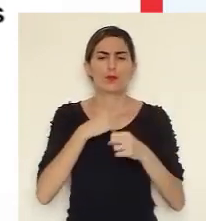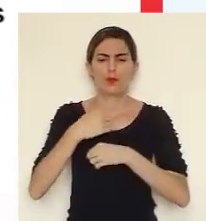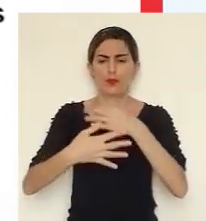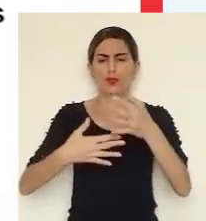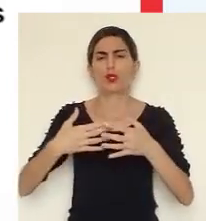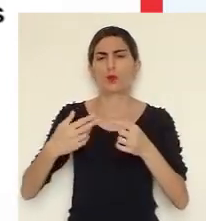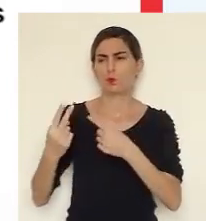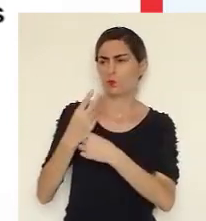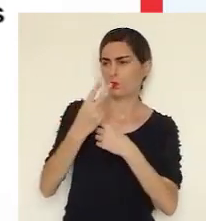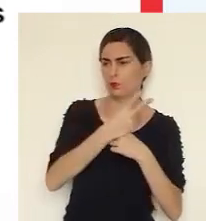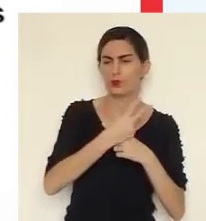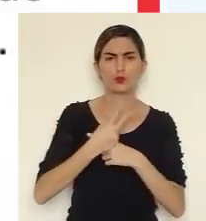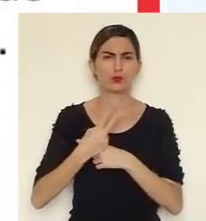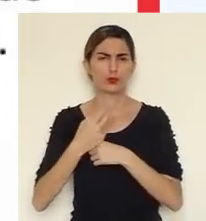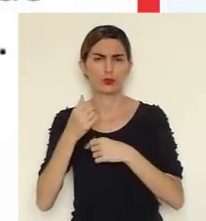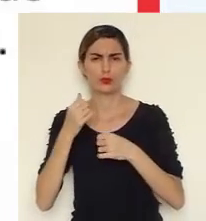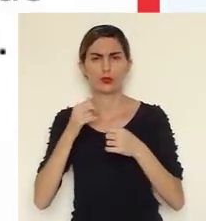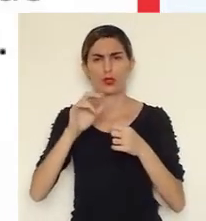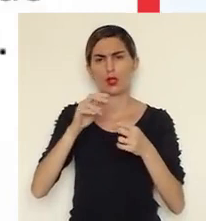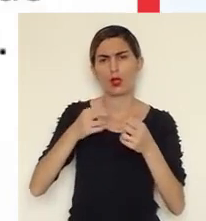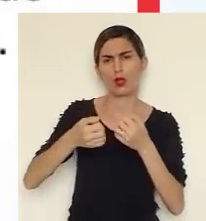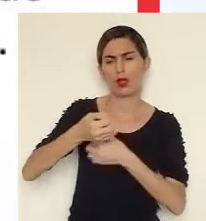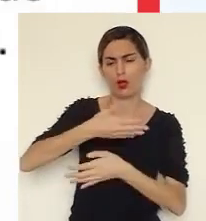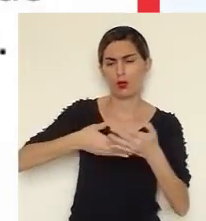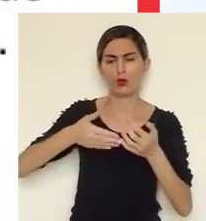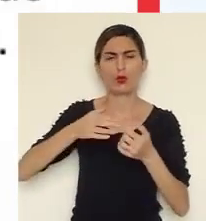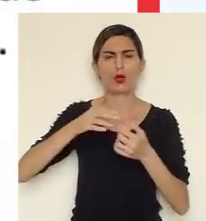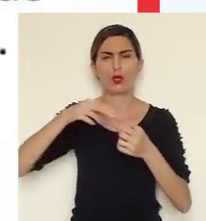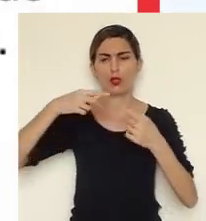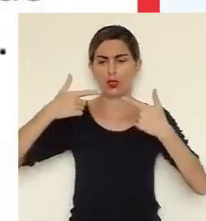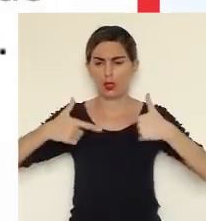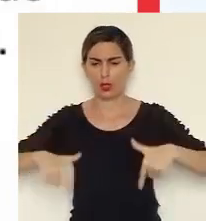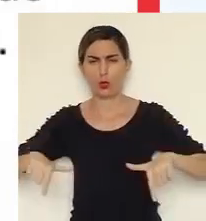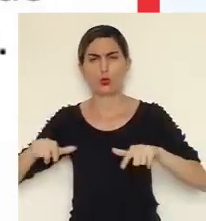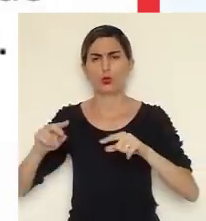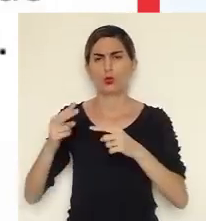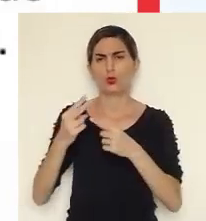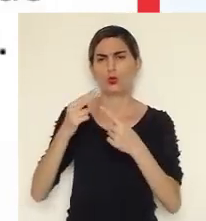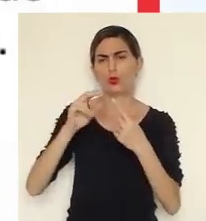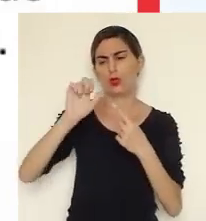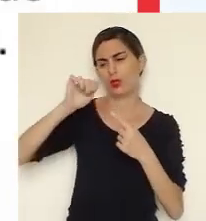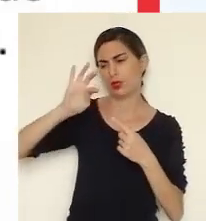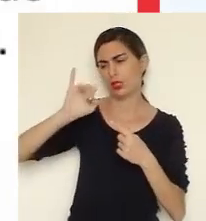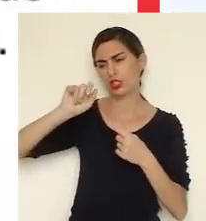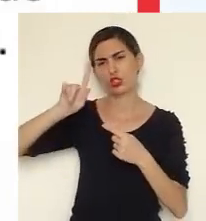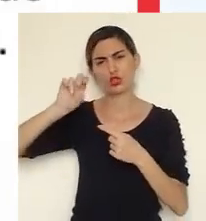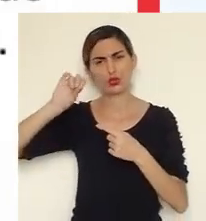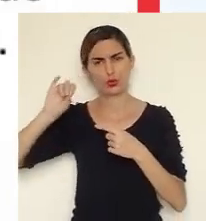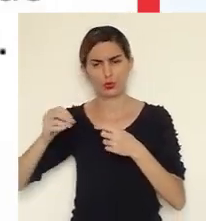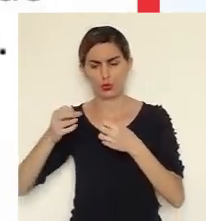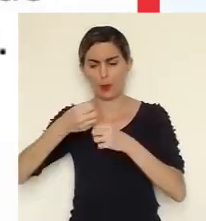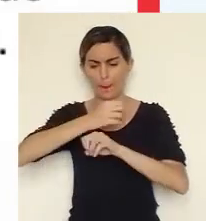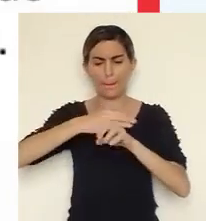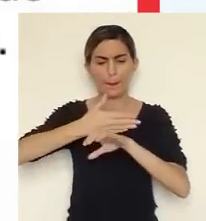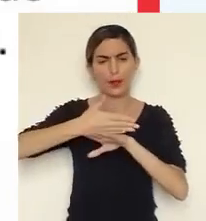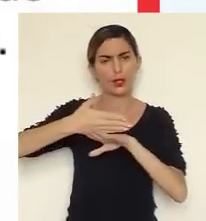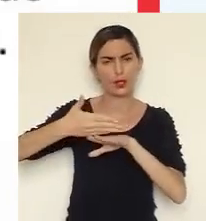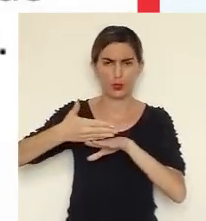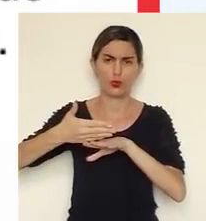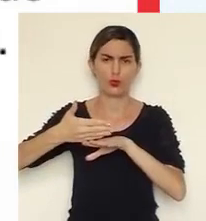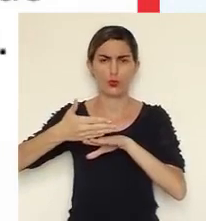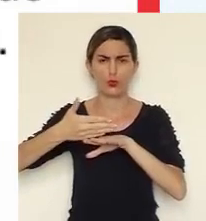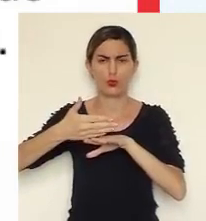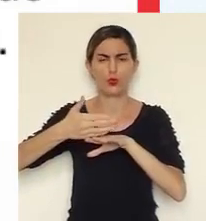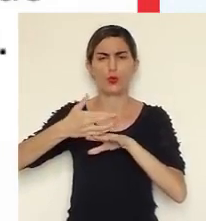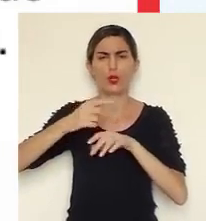função de produzir os anticorpos. As reações de neutralização do antígeno pelo anticorpo